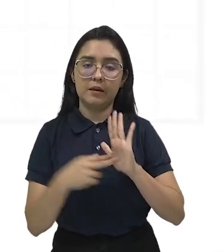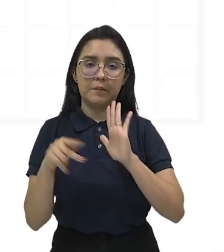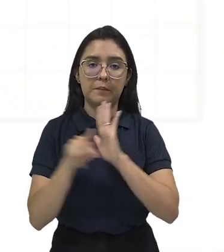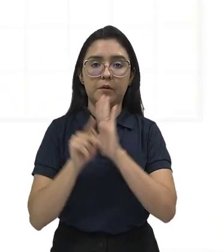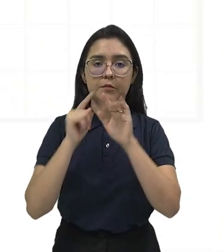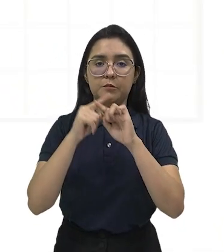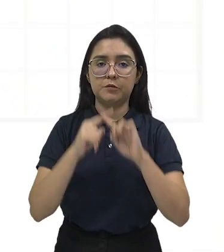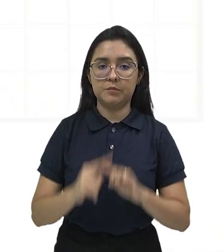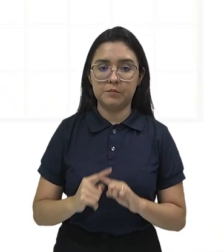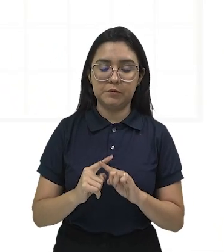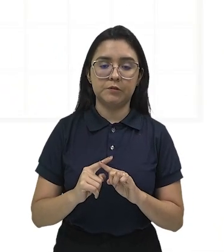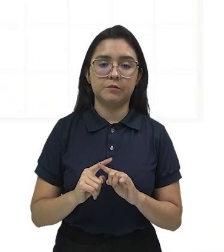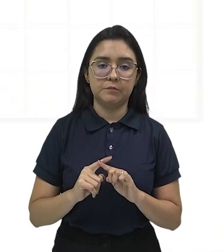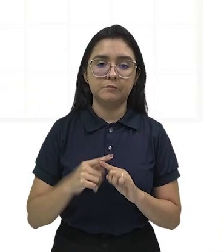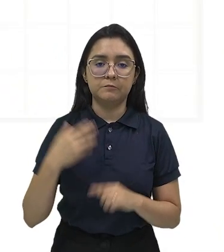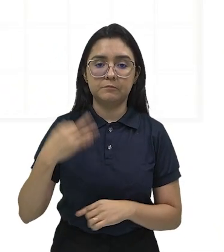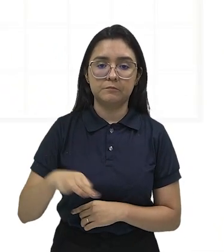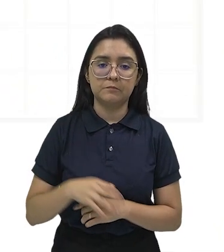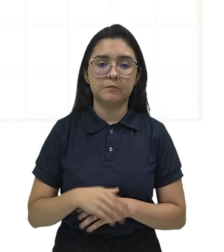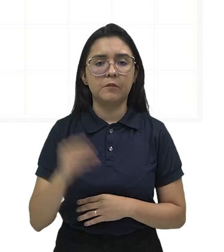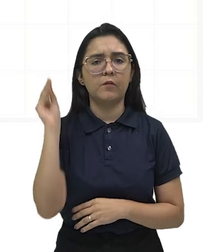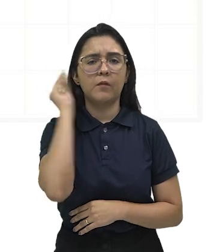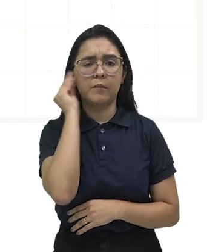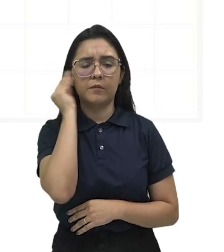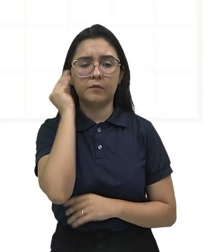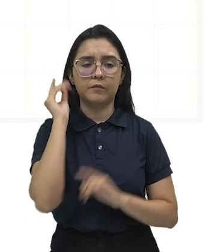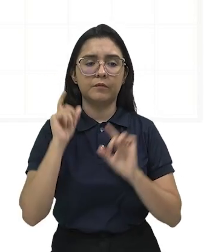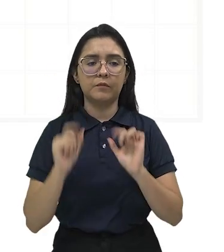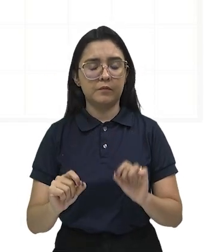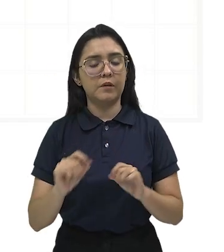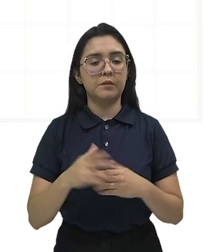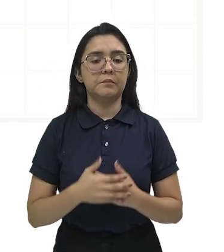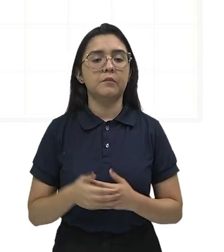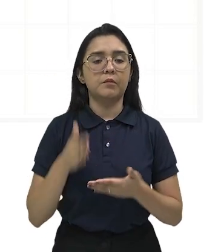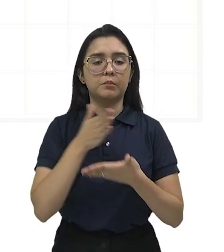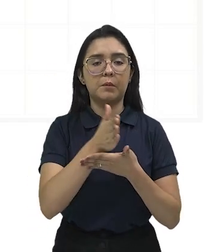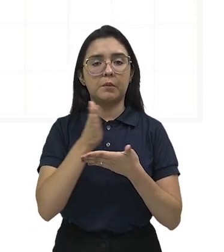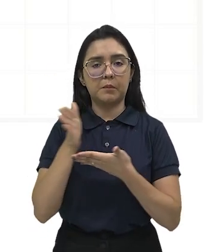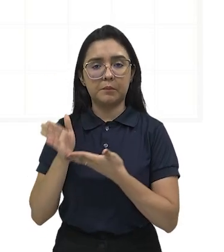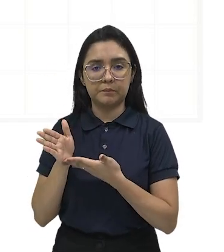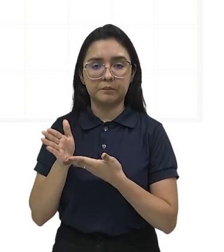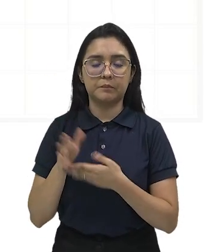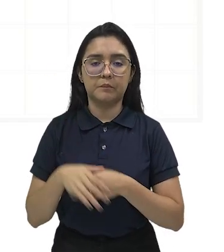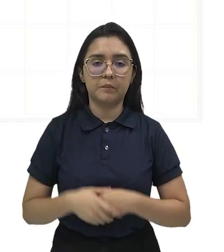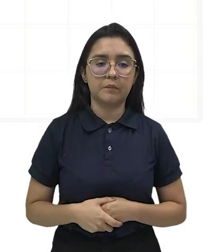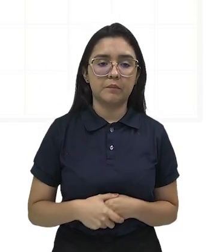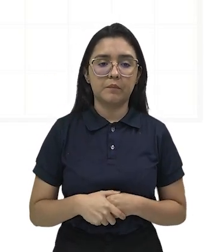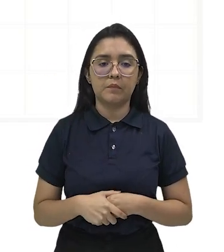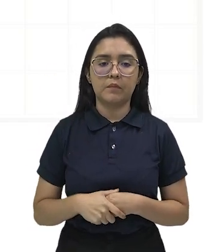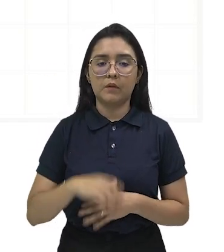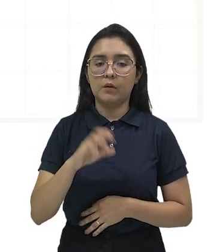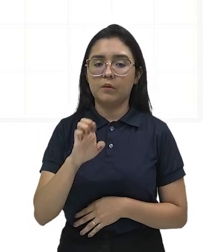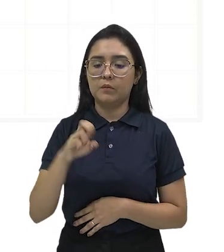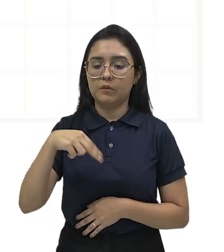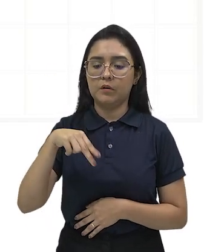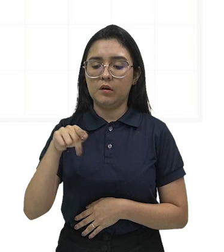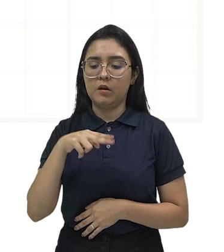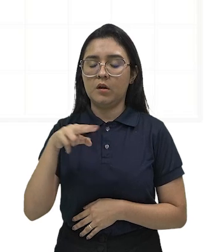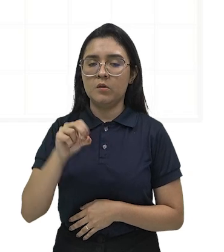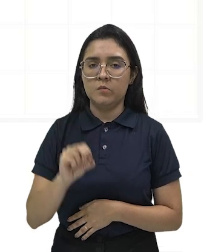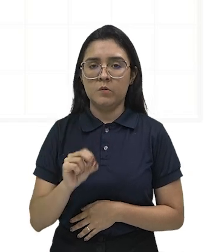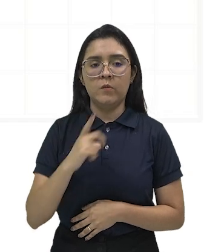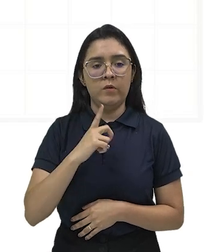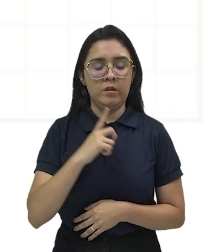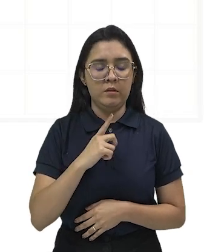multiplicativo. Então vamos ver, né? Esses caminhos, vamos tratar por caminhos. Os caminhos é que o Enzo, né, ele vai